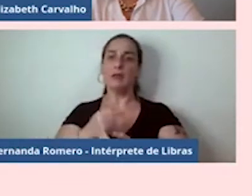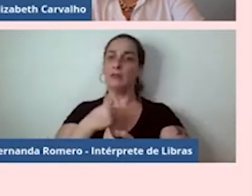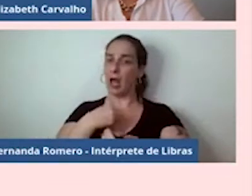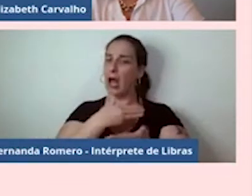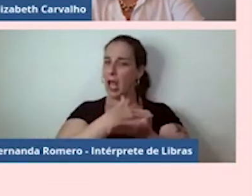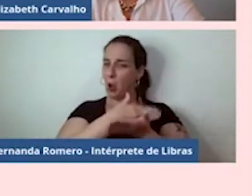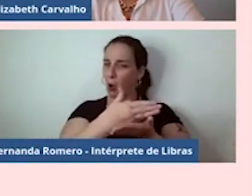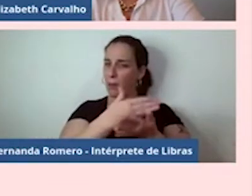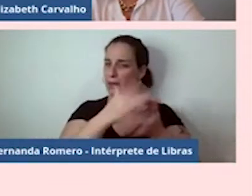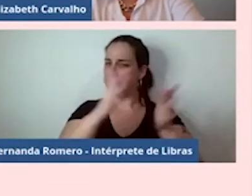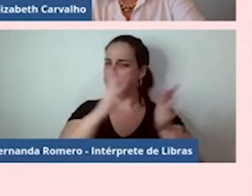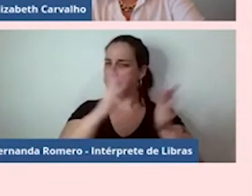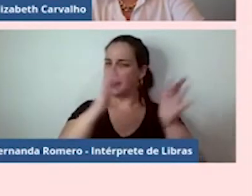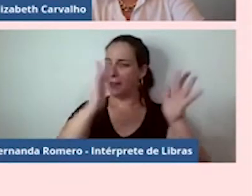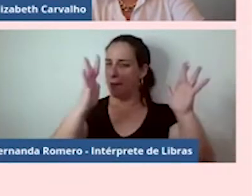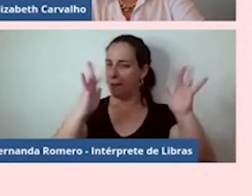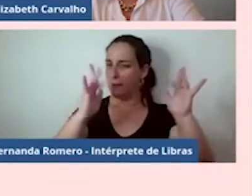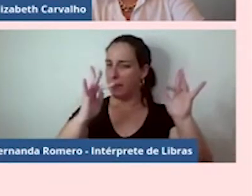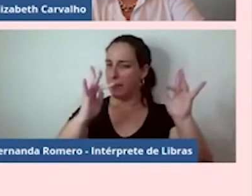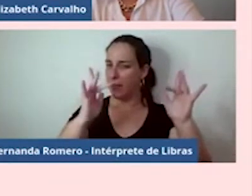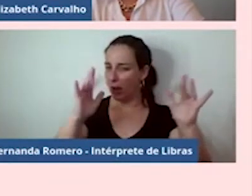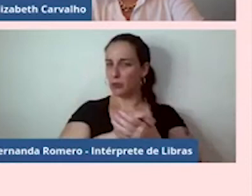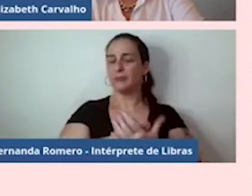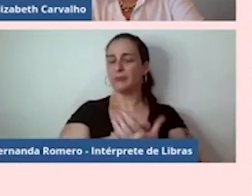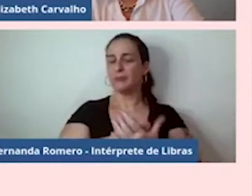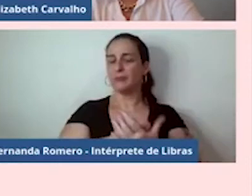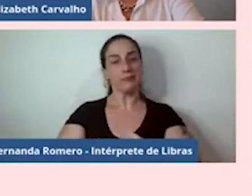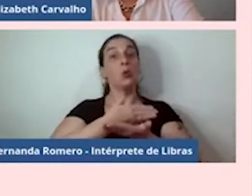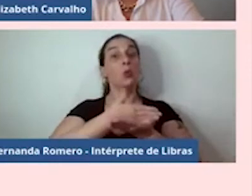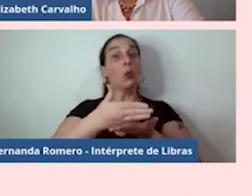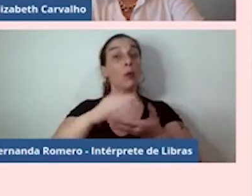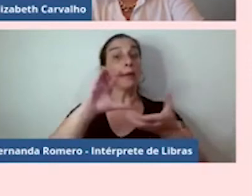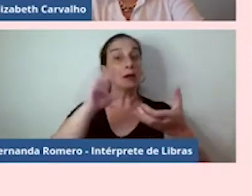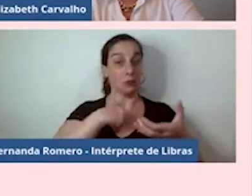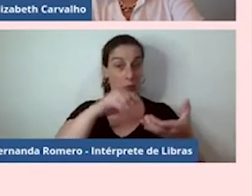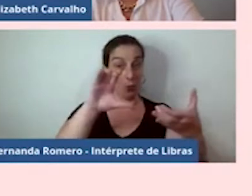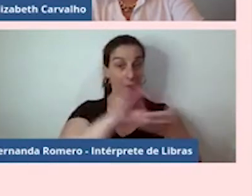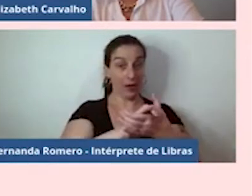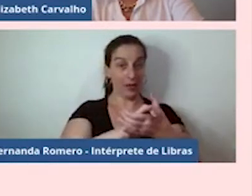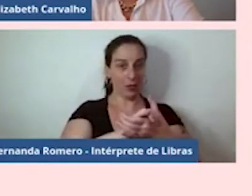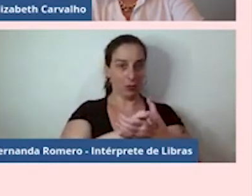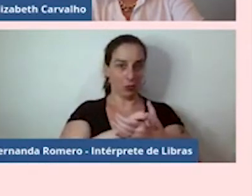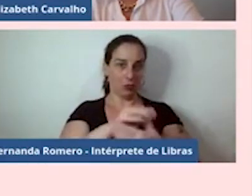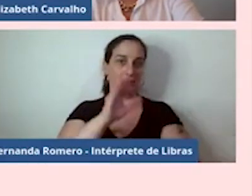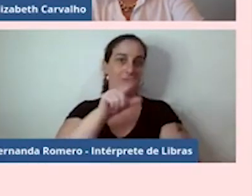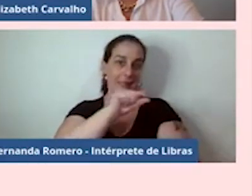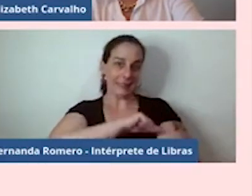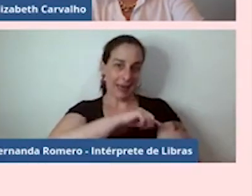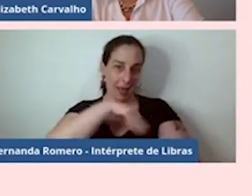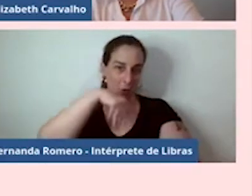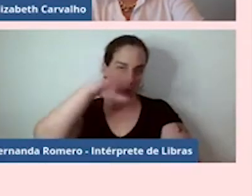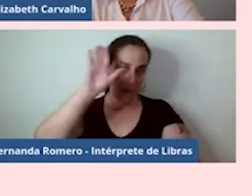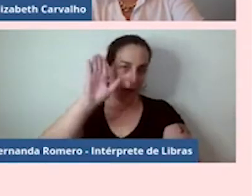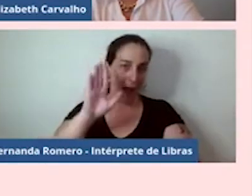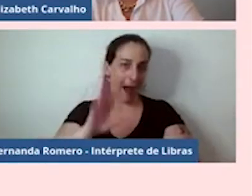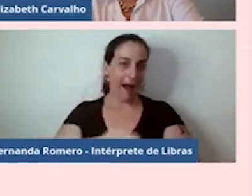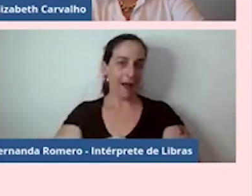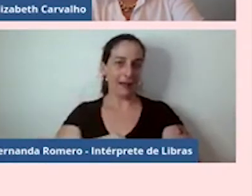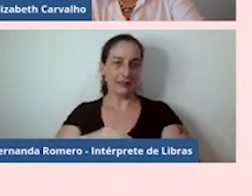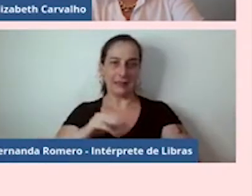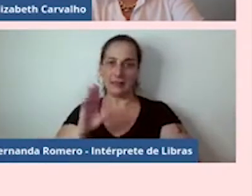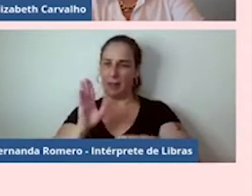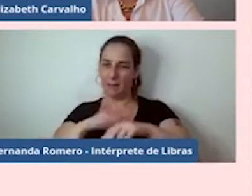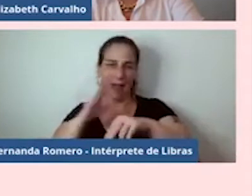namorei, casei, né? No início, ele ganhava mais que eu, ele dirigia e ele sempre teve mais